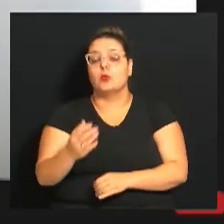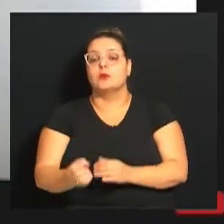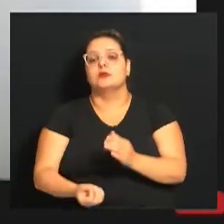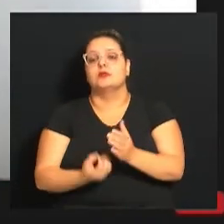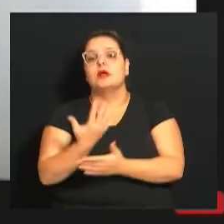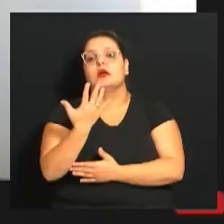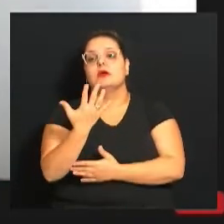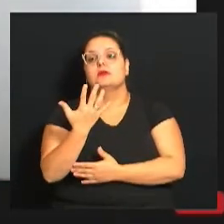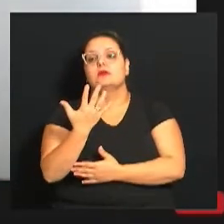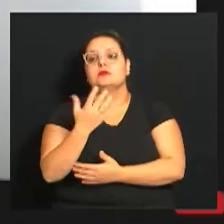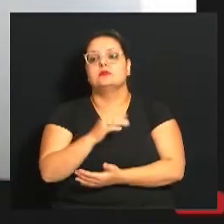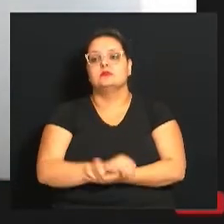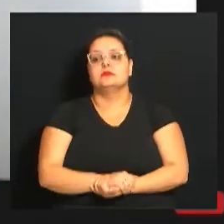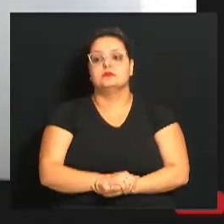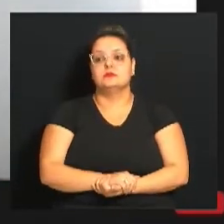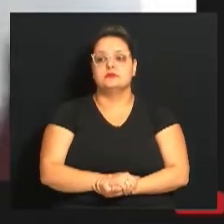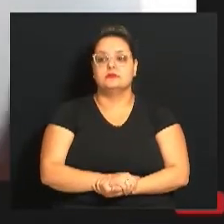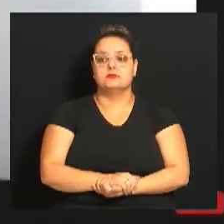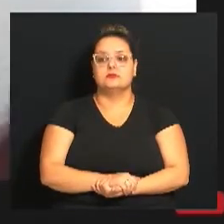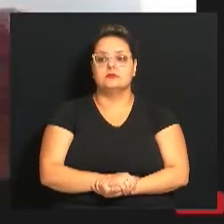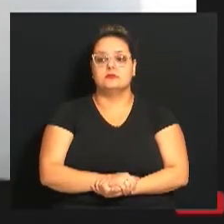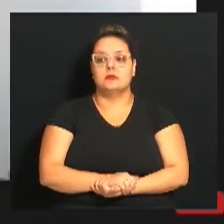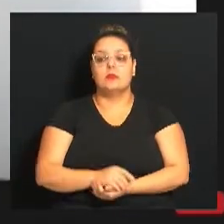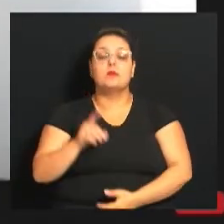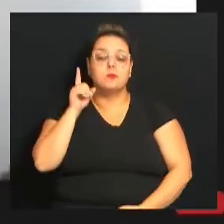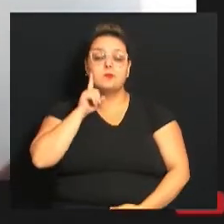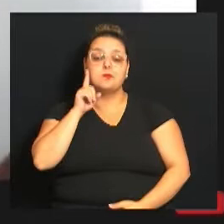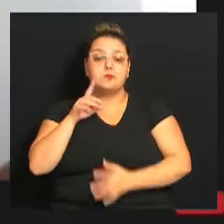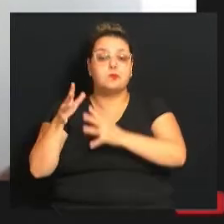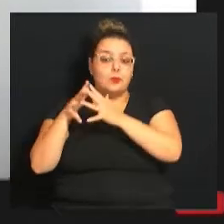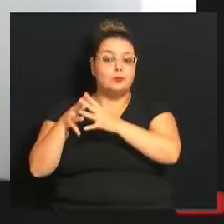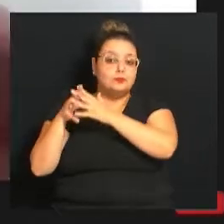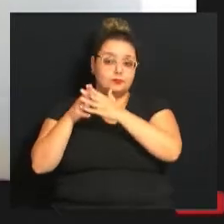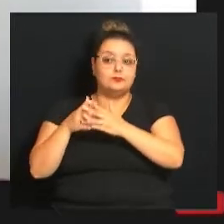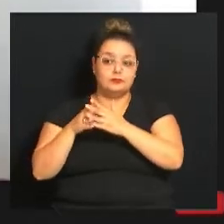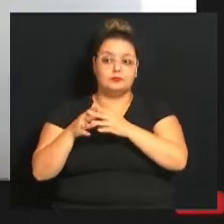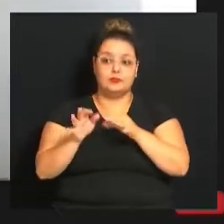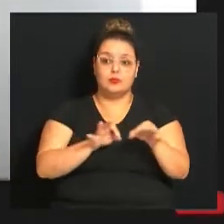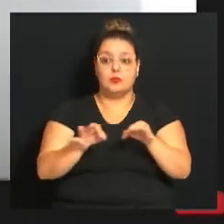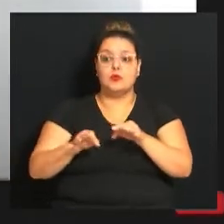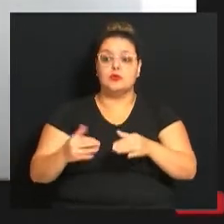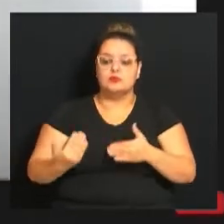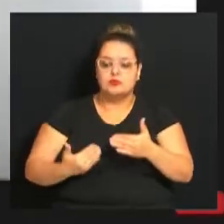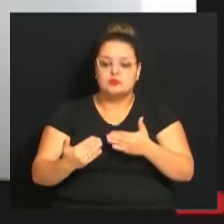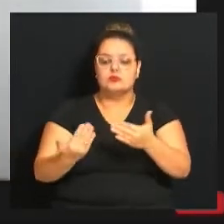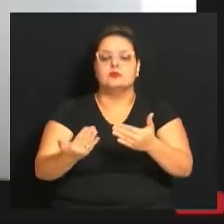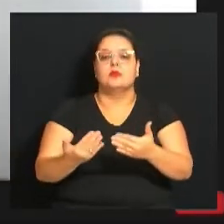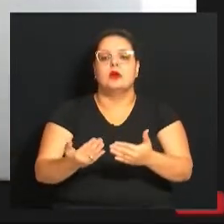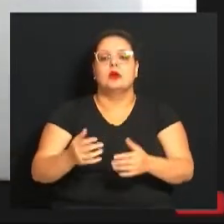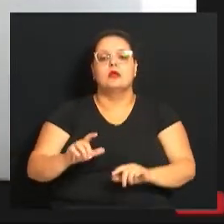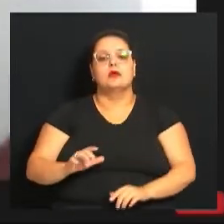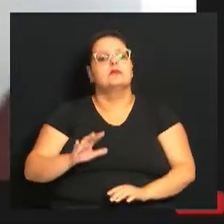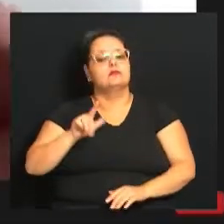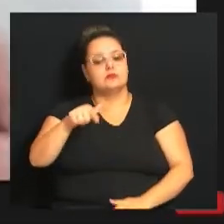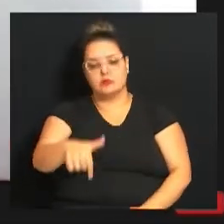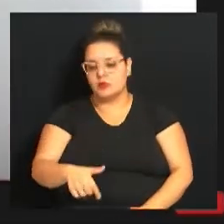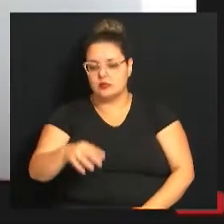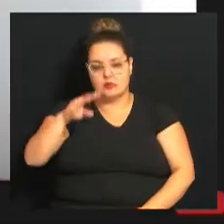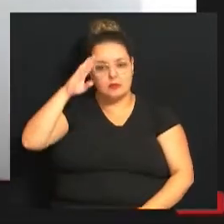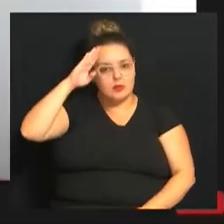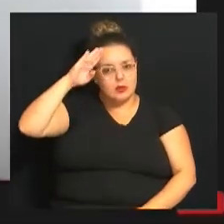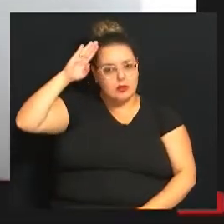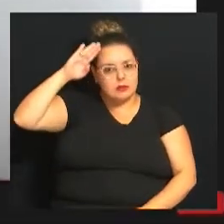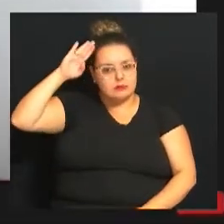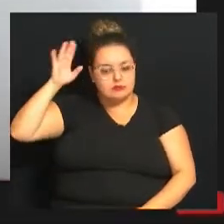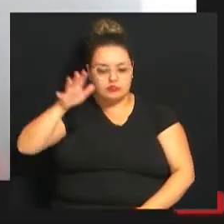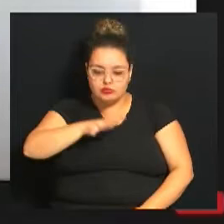nos Estados Unidos, como um projeto militar, e depois foi para o mundo acadêmico, e depois aí que os veículos